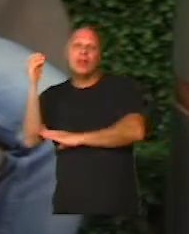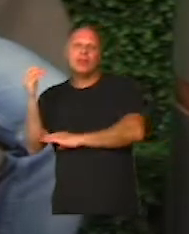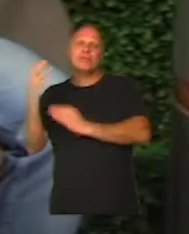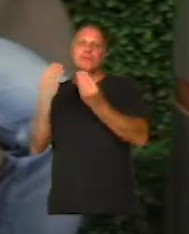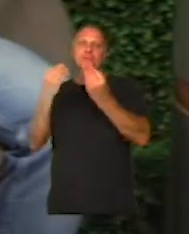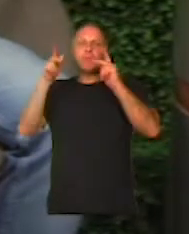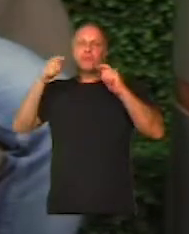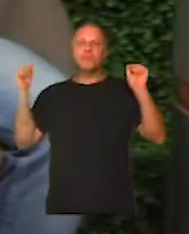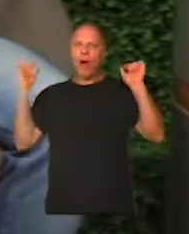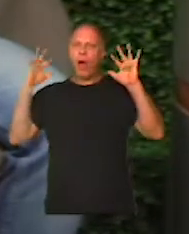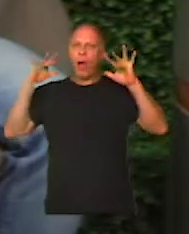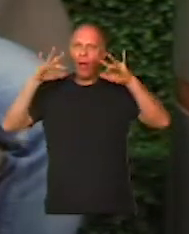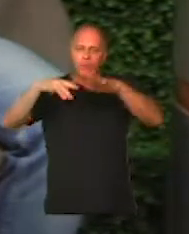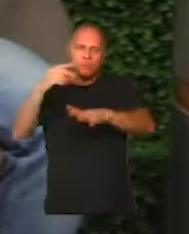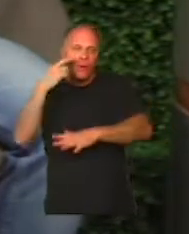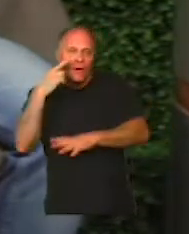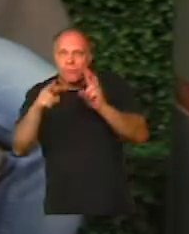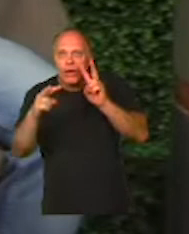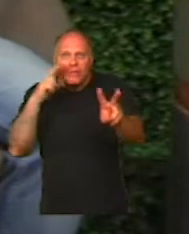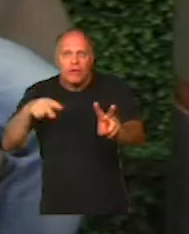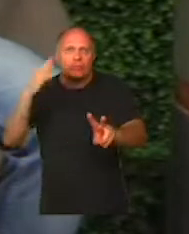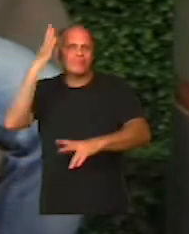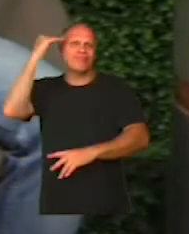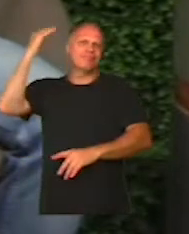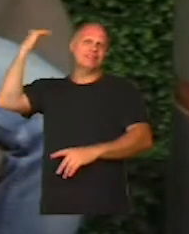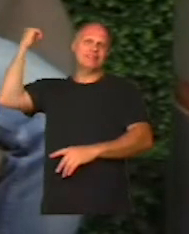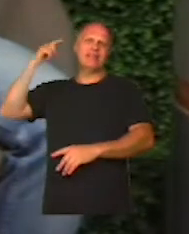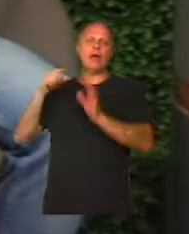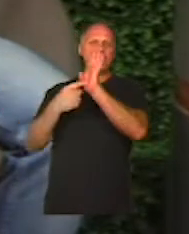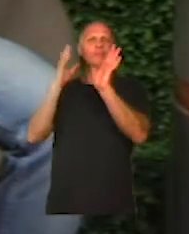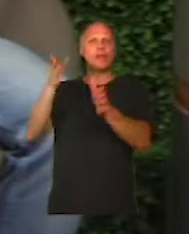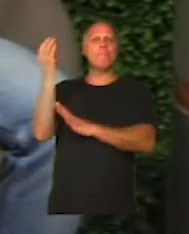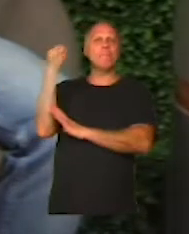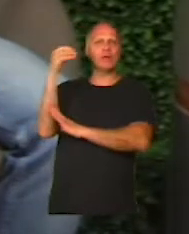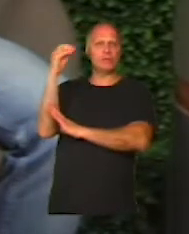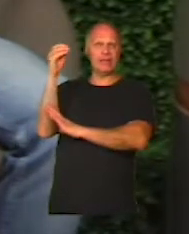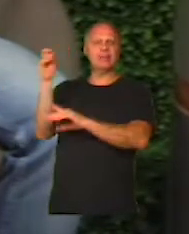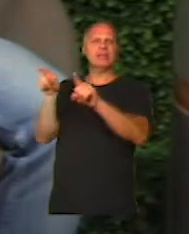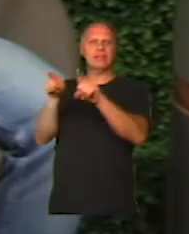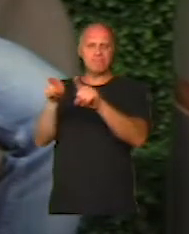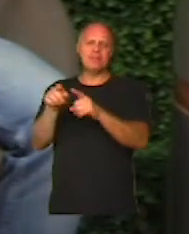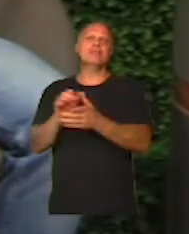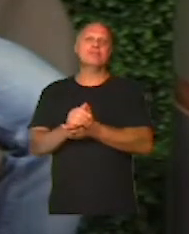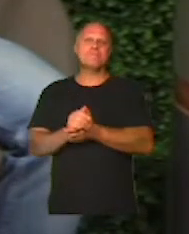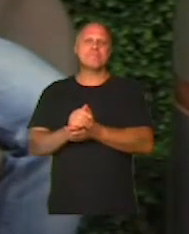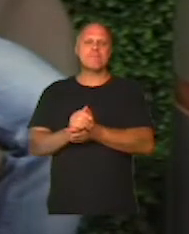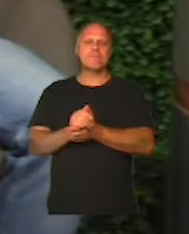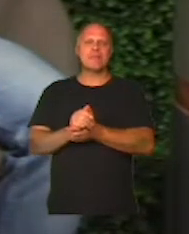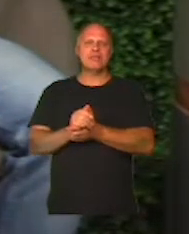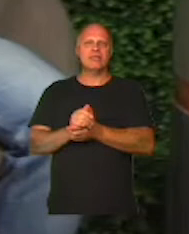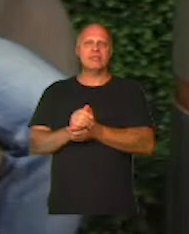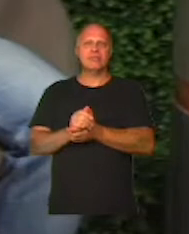público, sucesso de público. A gente apresentou em Porto Alegre e aí veio a pandemia, né? E a